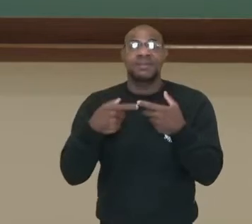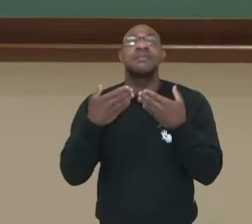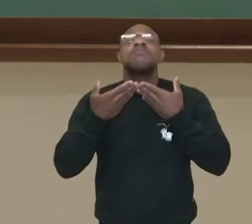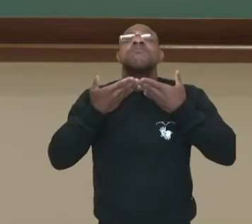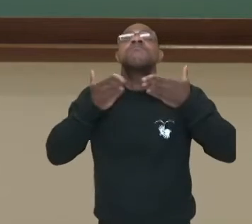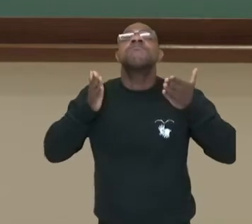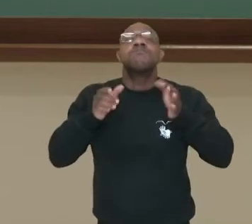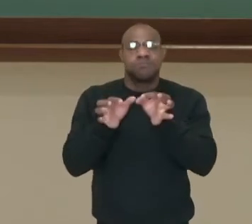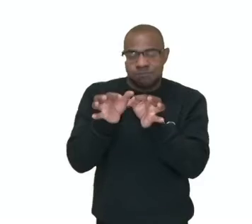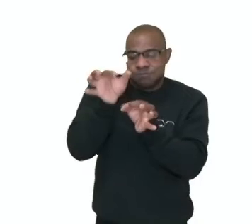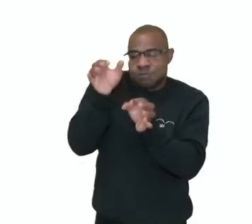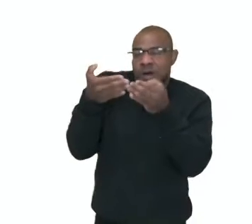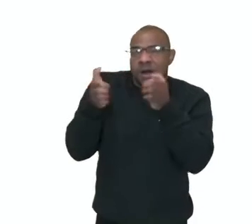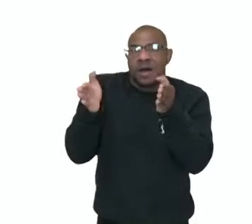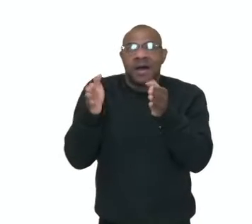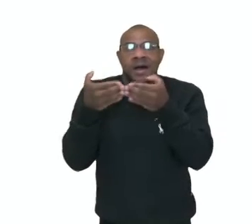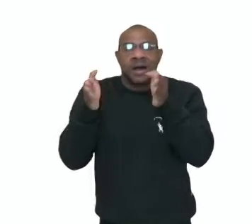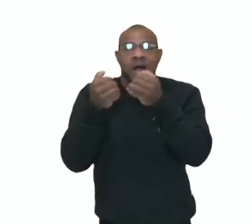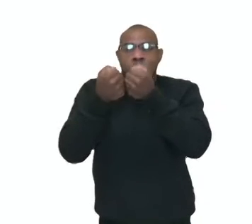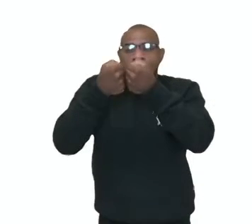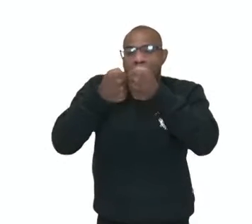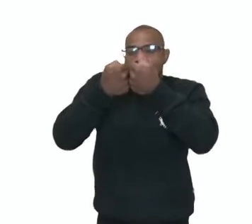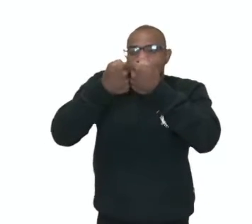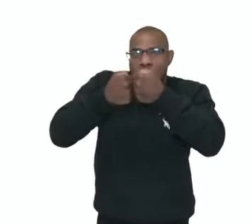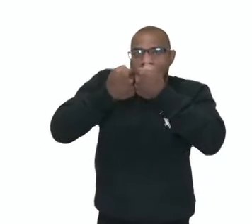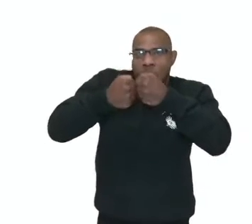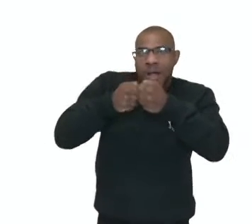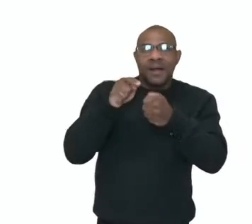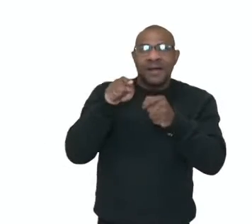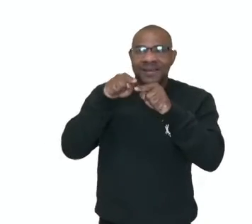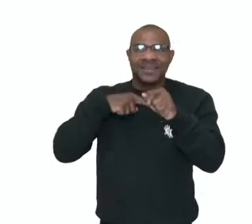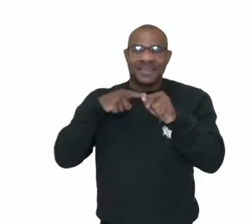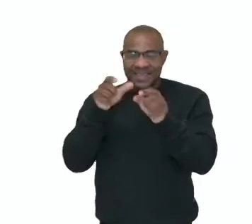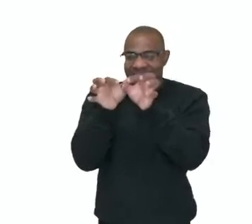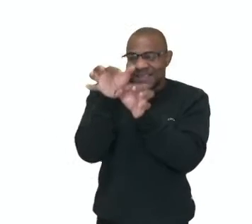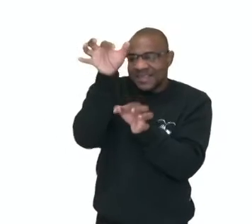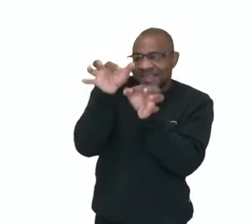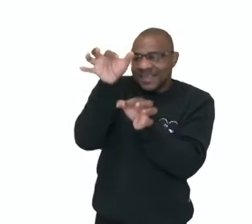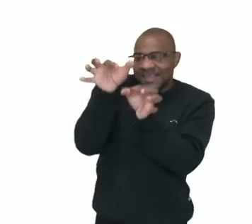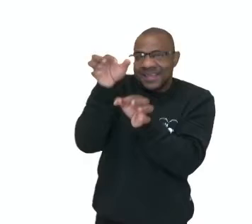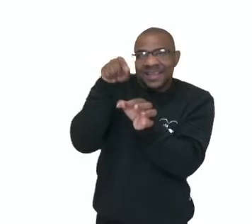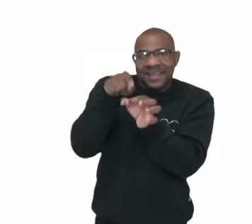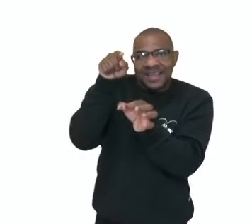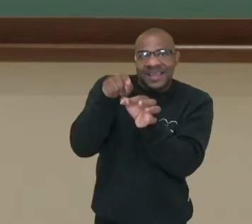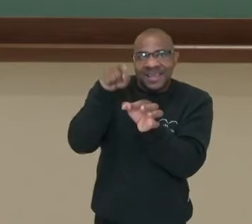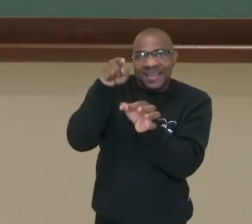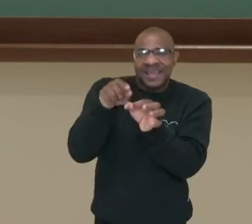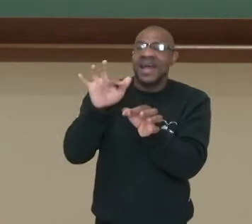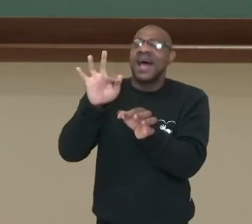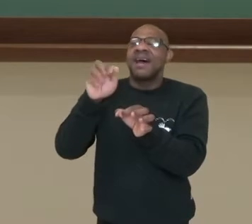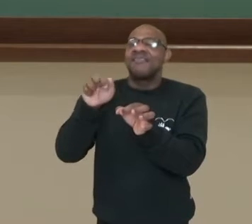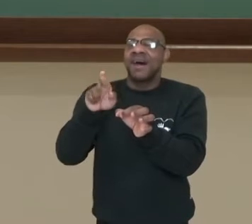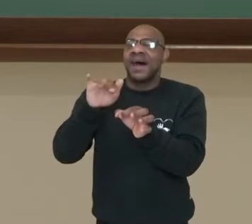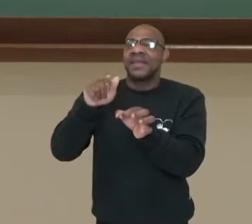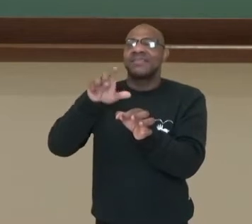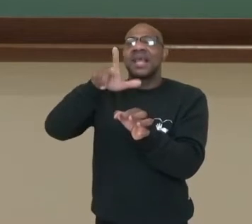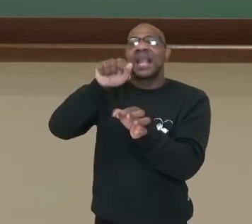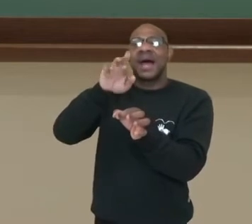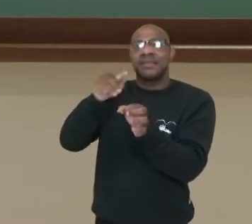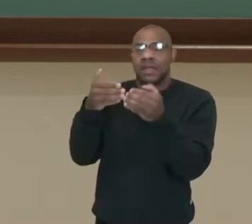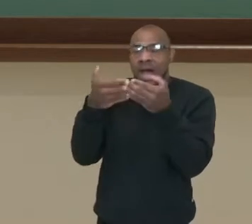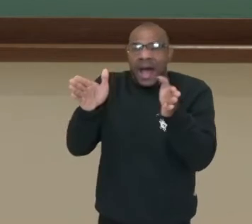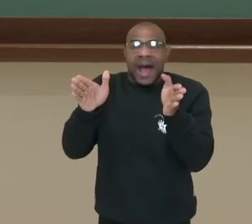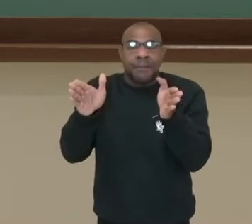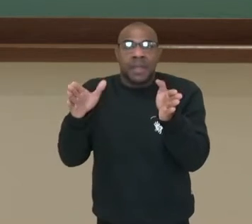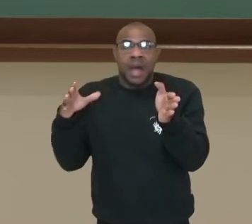aqui, né, essa portinha da epiglote, que é uma tampinha que nós temos ali entre a laringe e a faringe, se abre fora de hora e